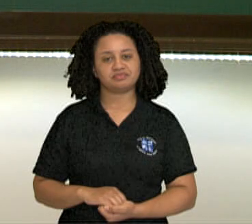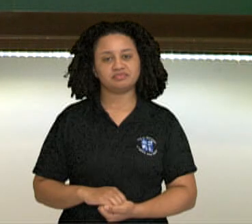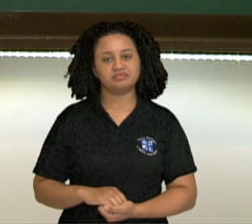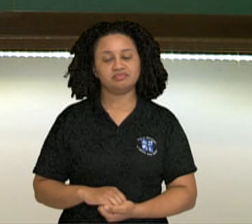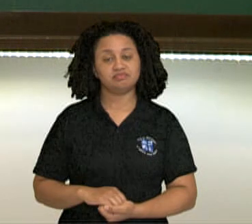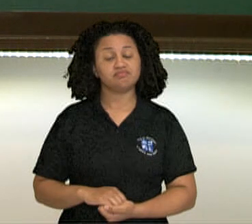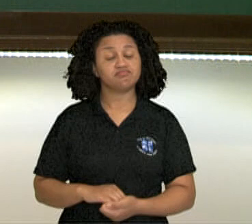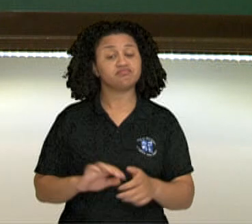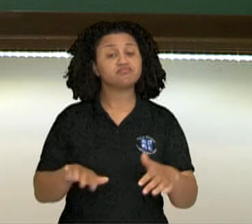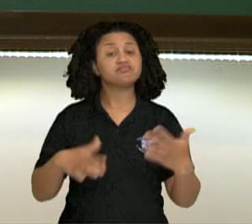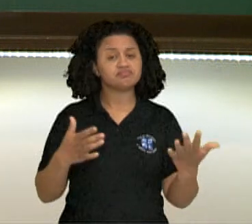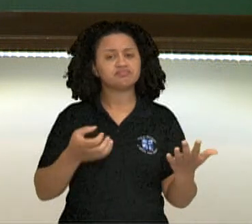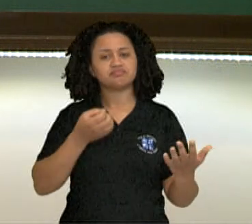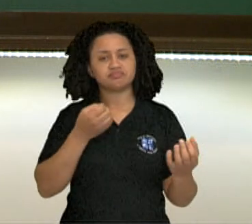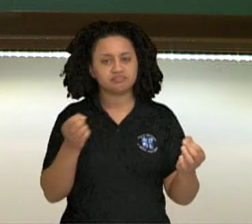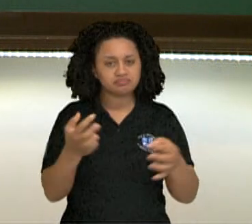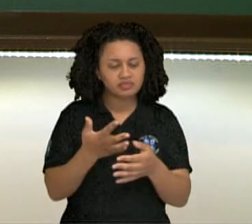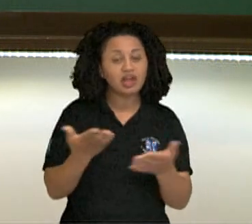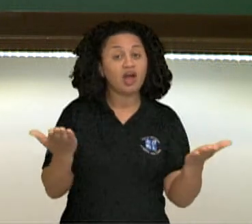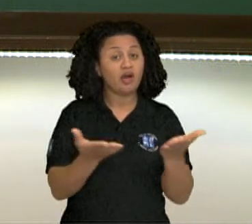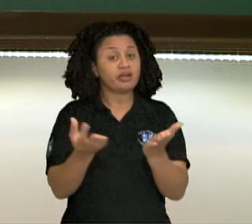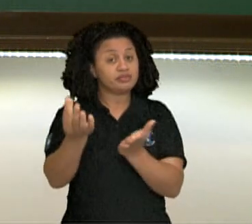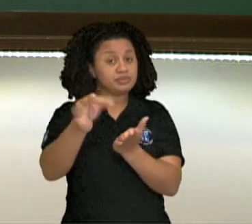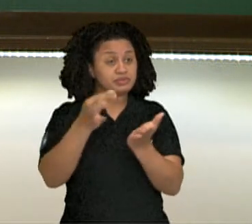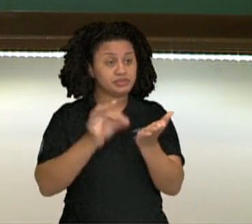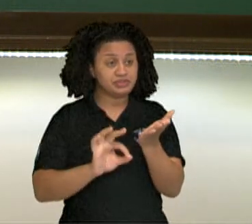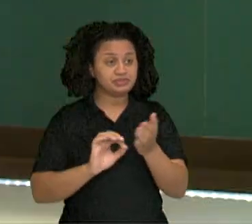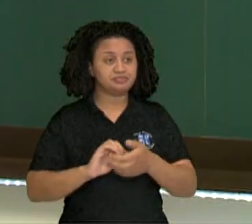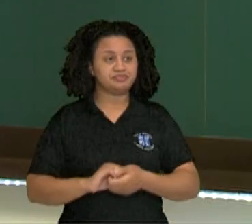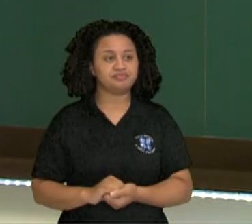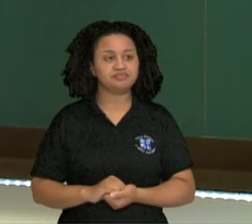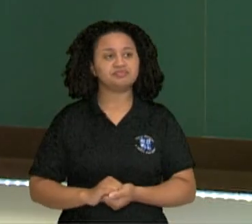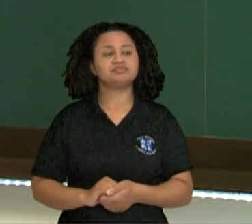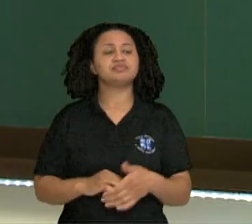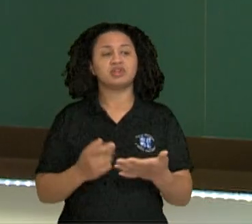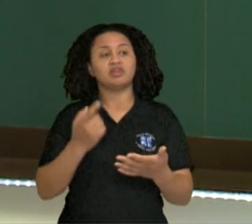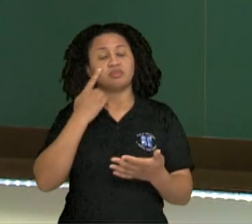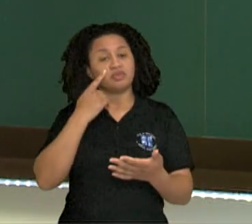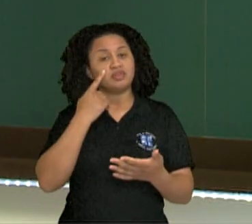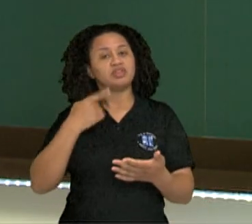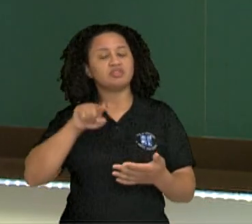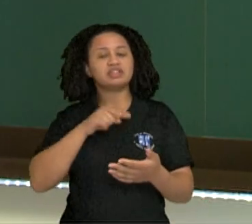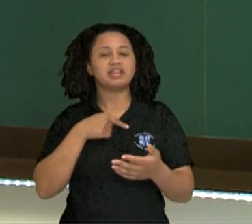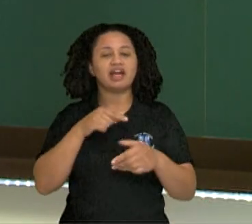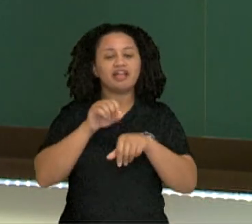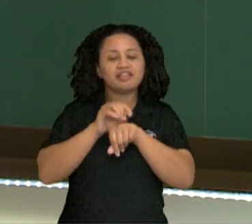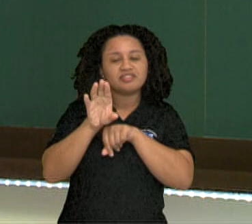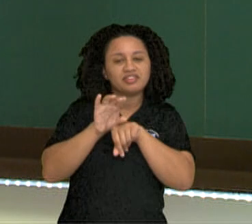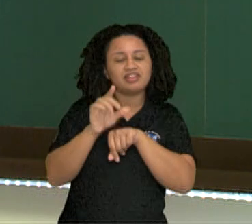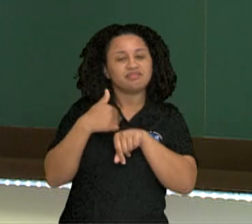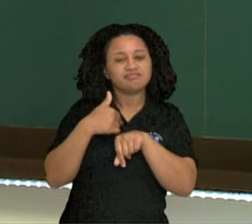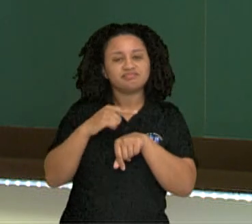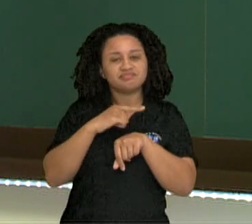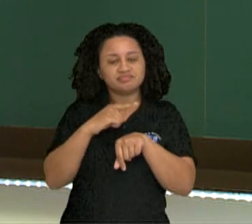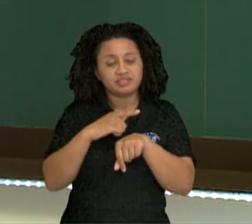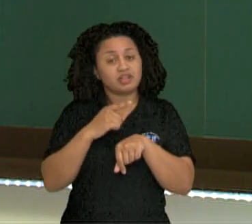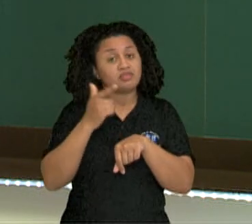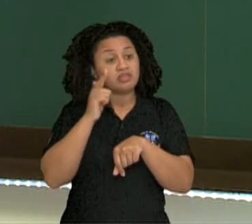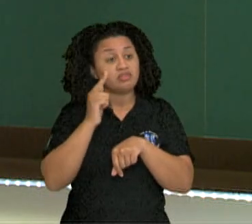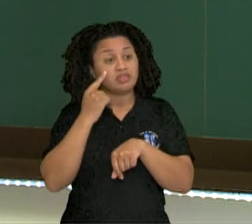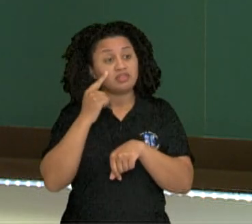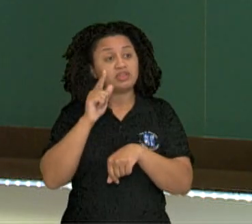Muito bem, listo, a corrigir. Vamos ver aí se você seguiu a dica que a professora deu, se você conseguiu